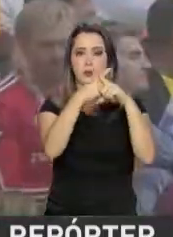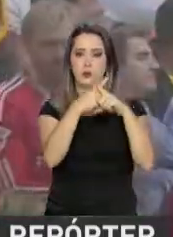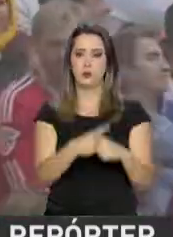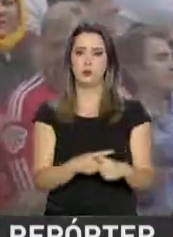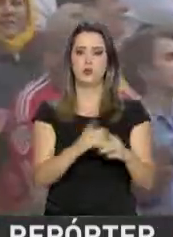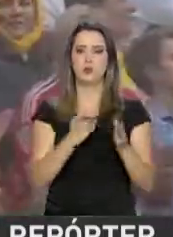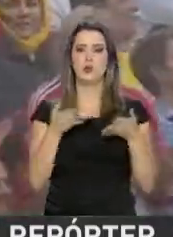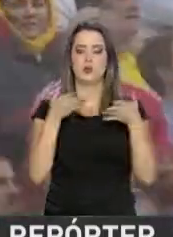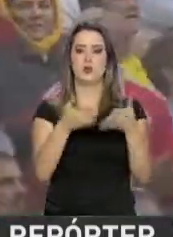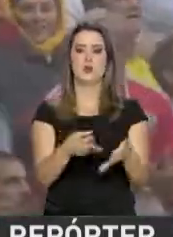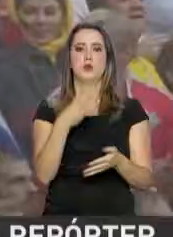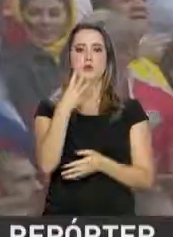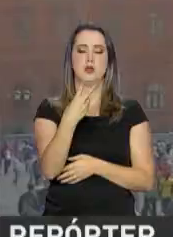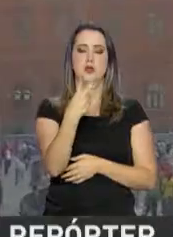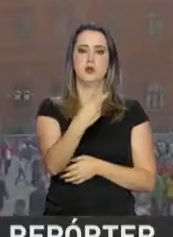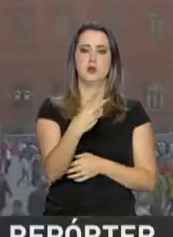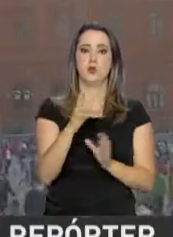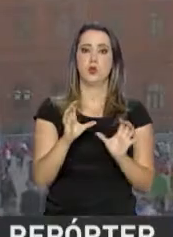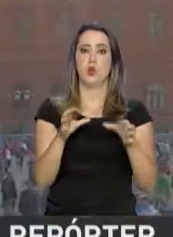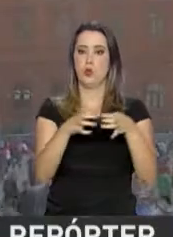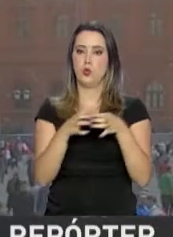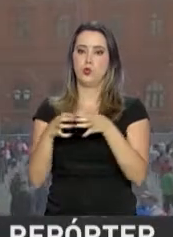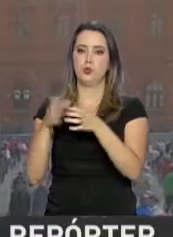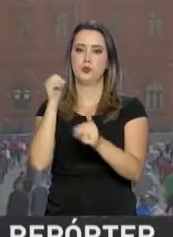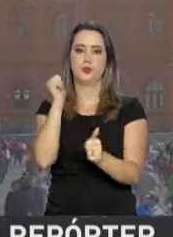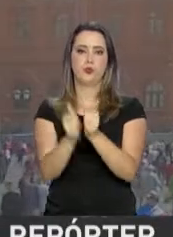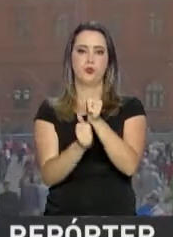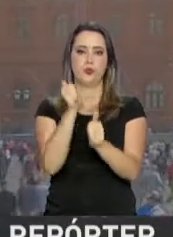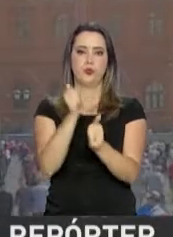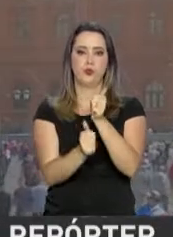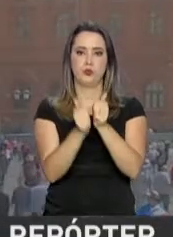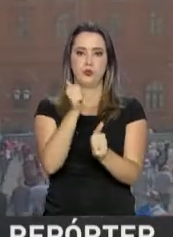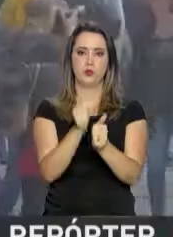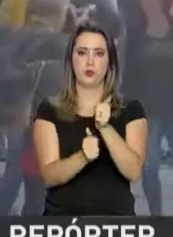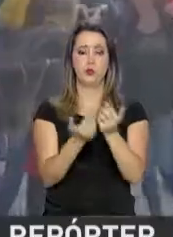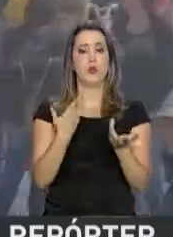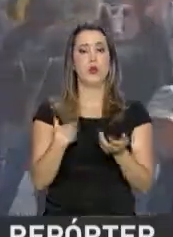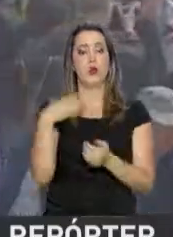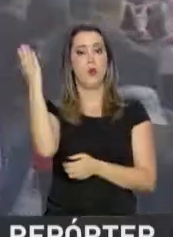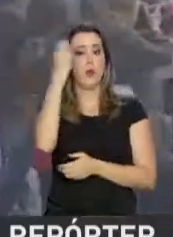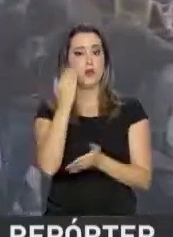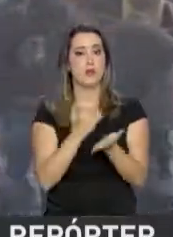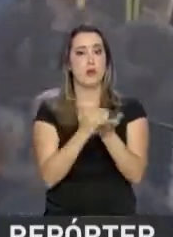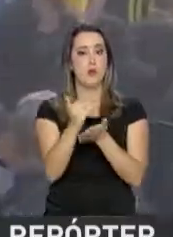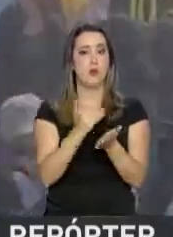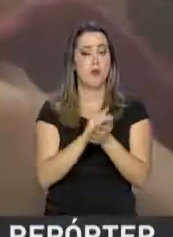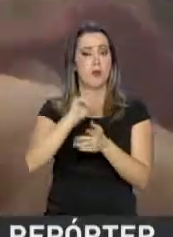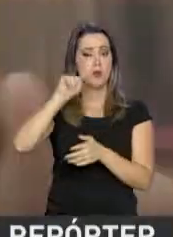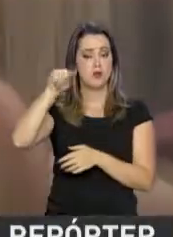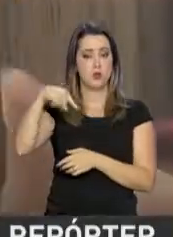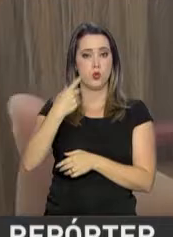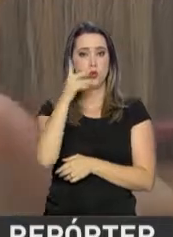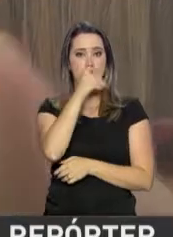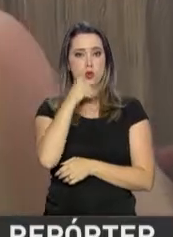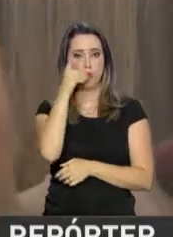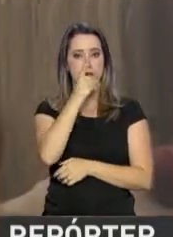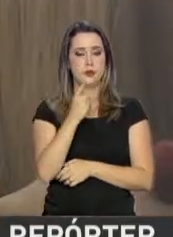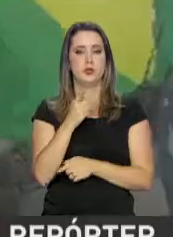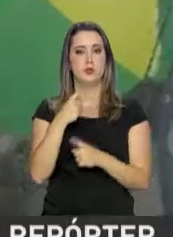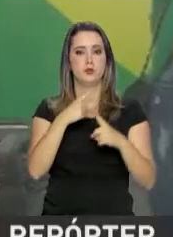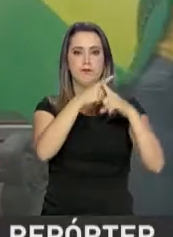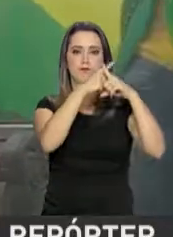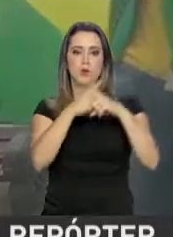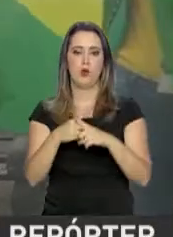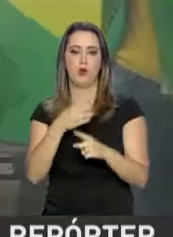participação de 32 times o brasil estréia no próximo domingo contra a suíça o jogo está marcado para às